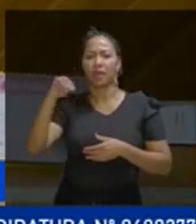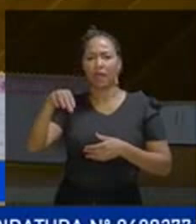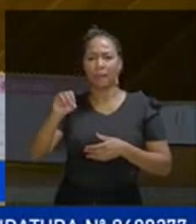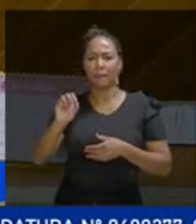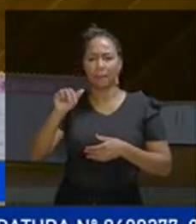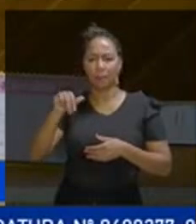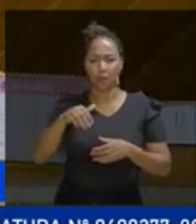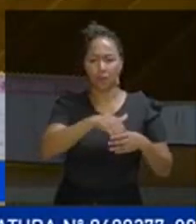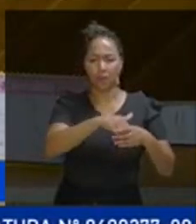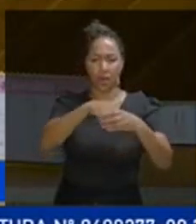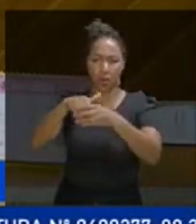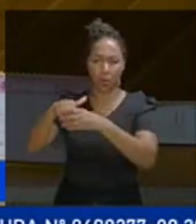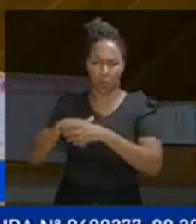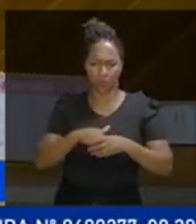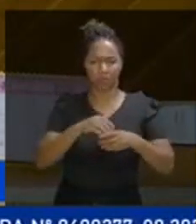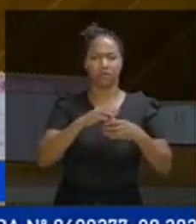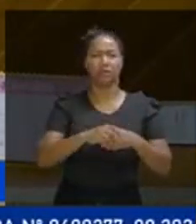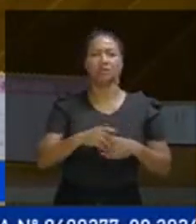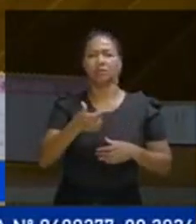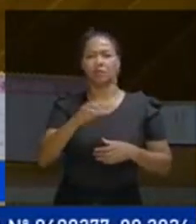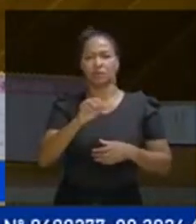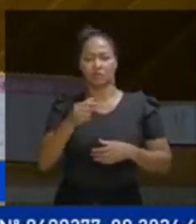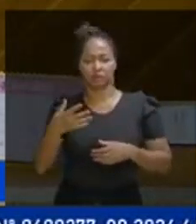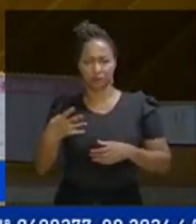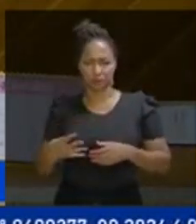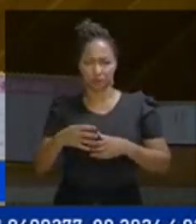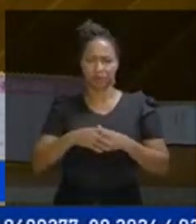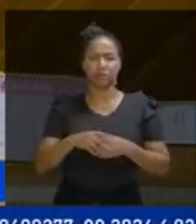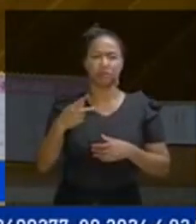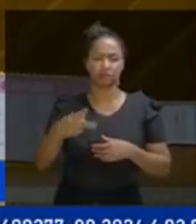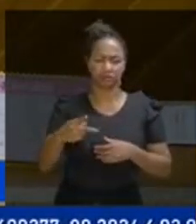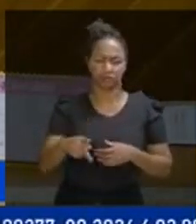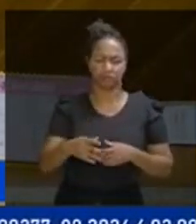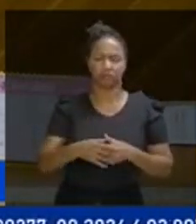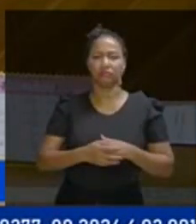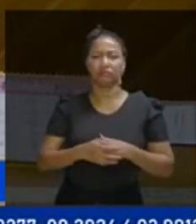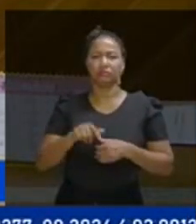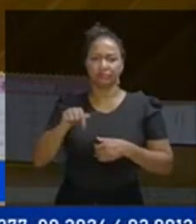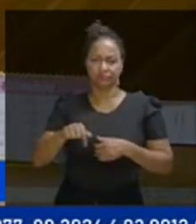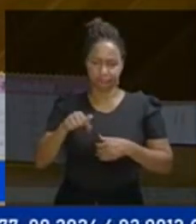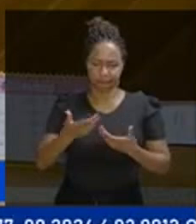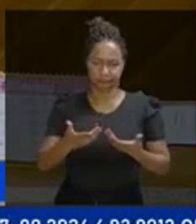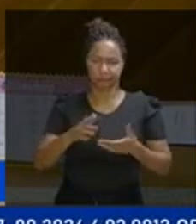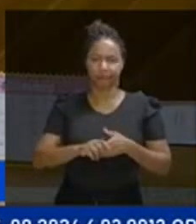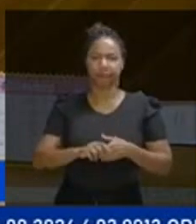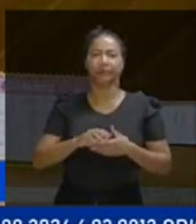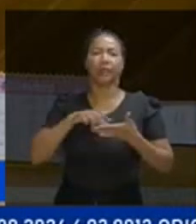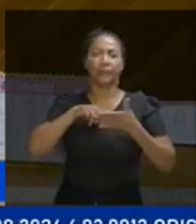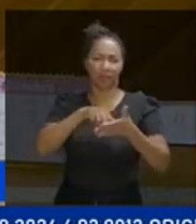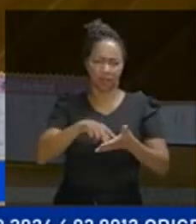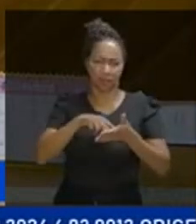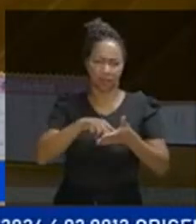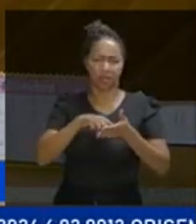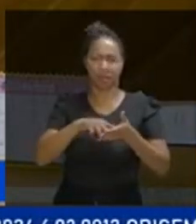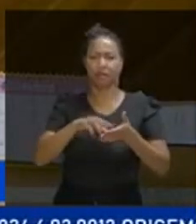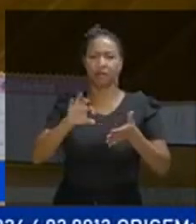Relator juiz Carmo Antônio. Foco no desembargador Carmo Antônio. que manteve em deferimento seu registro de candidatura ao cargo de